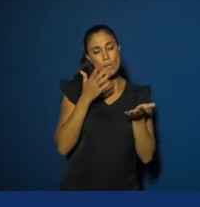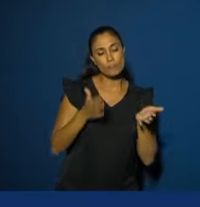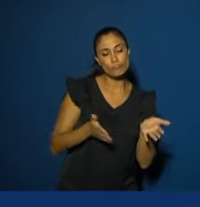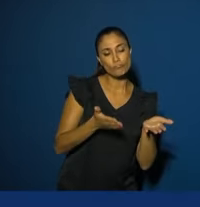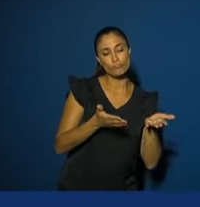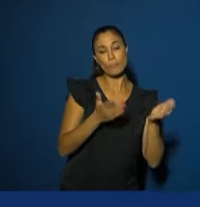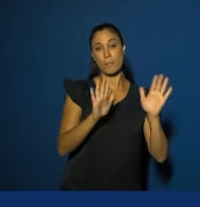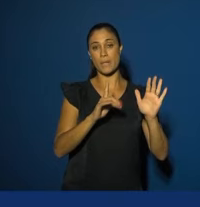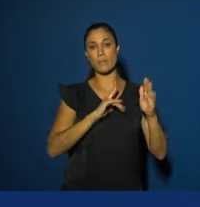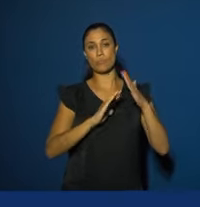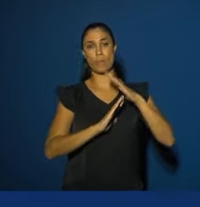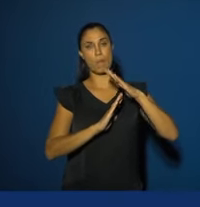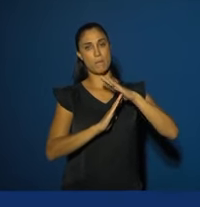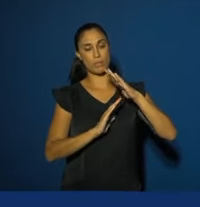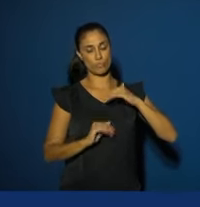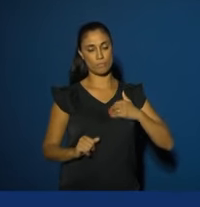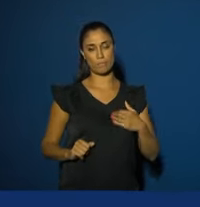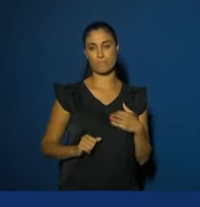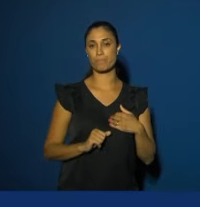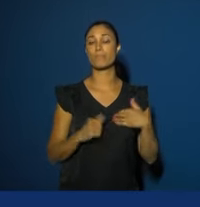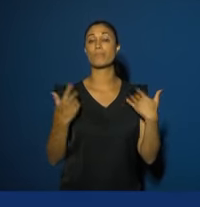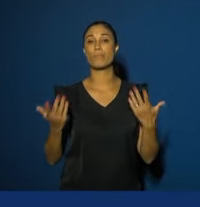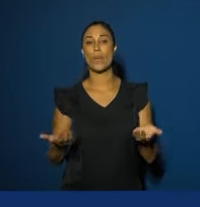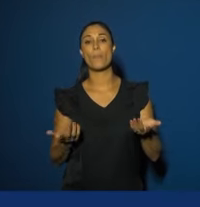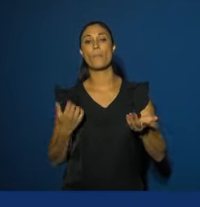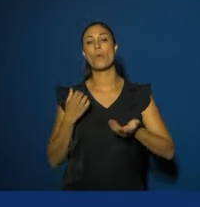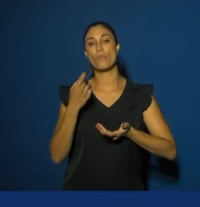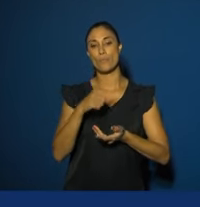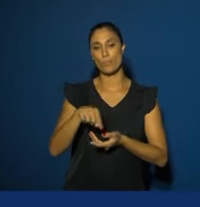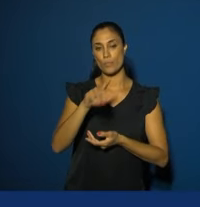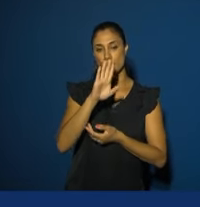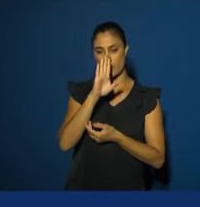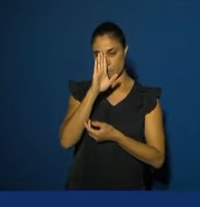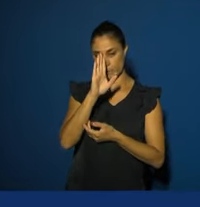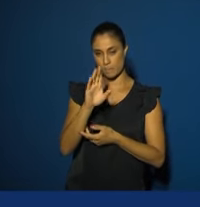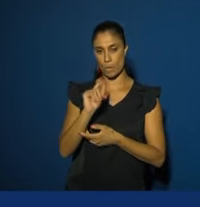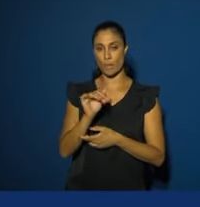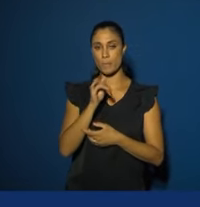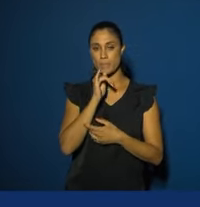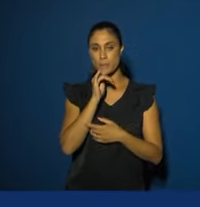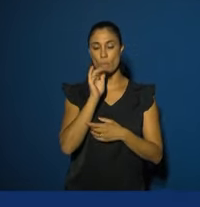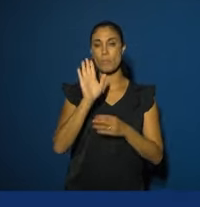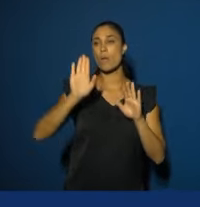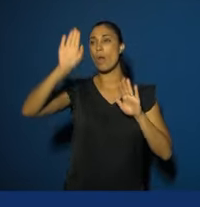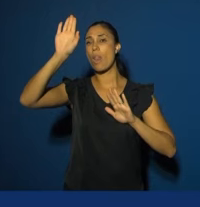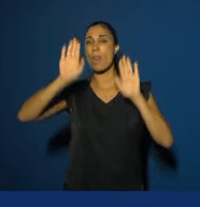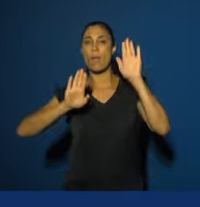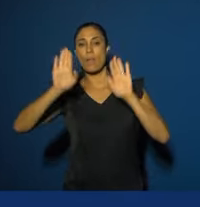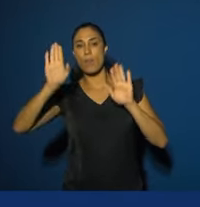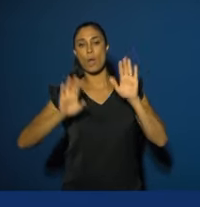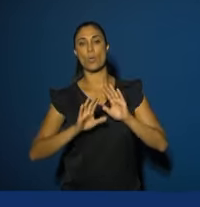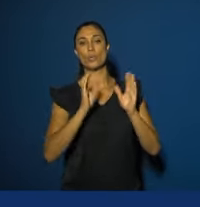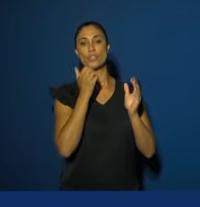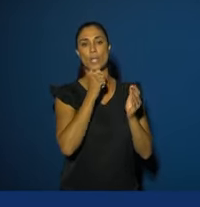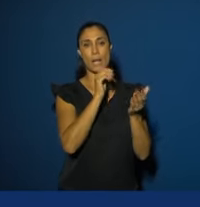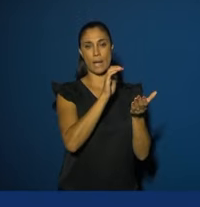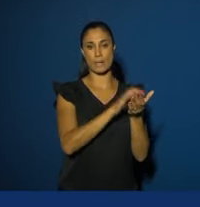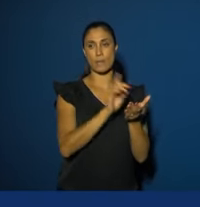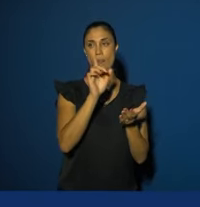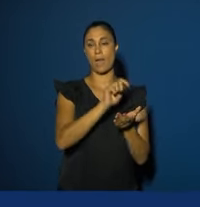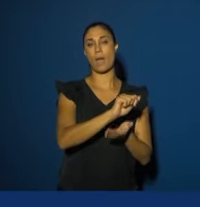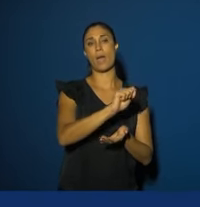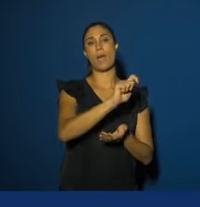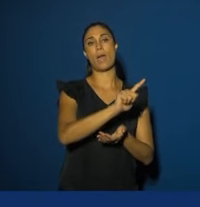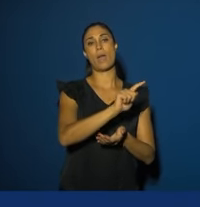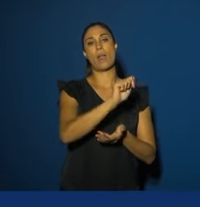tem uma limitação evidentemente eu acho que você teve o principal né o primeiro leilão ali de de casal né Alagoas